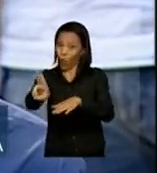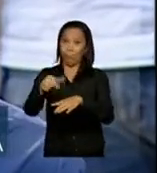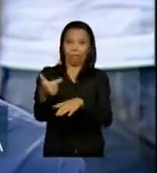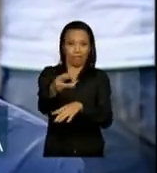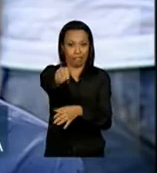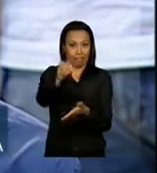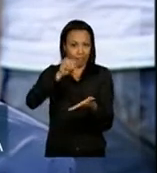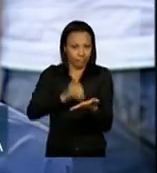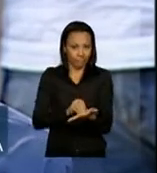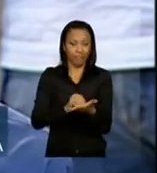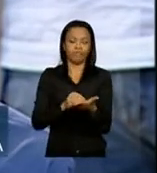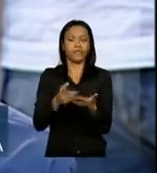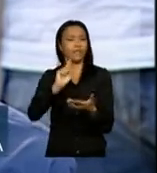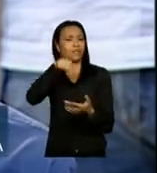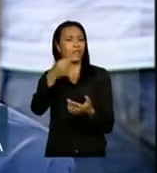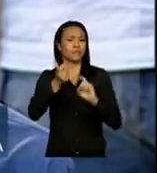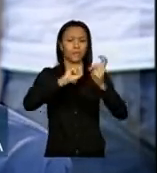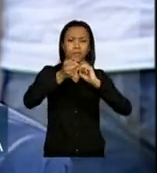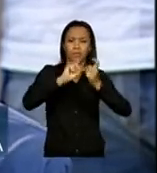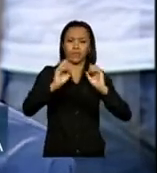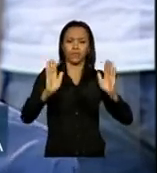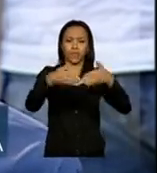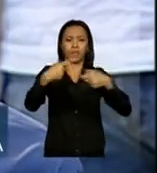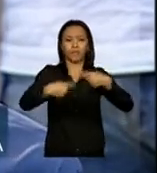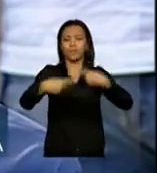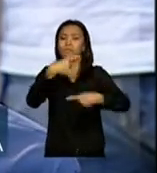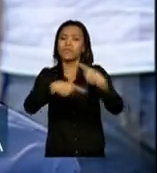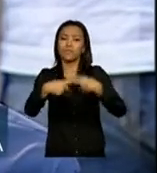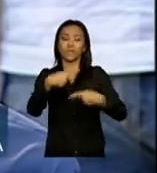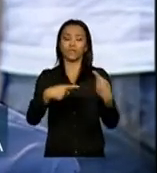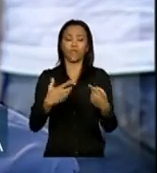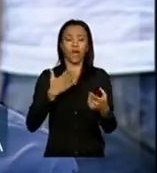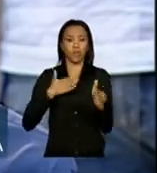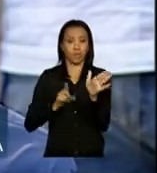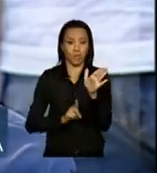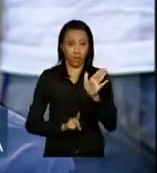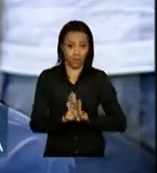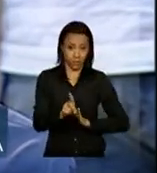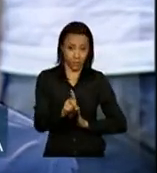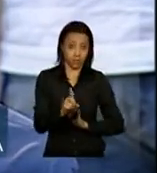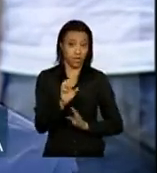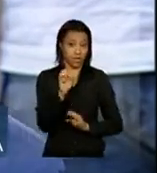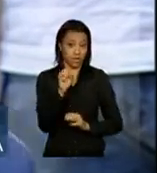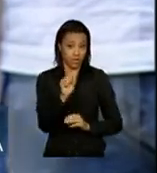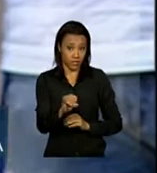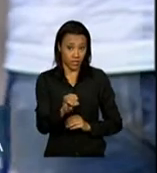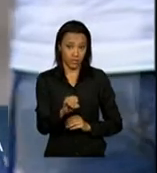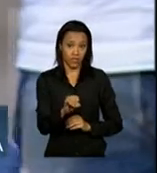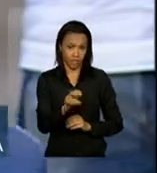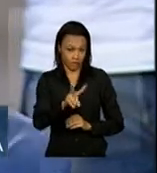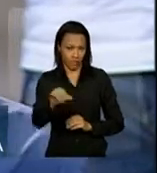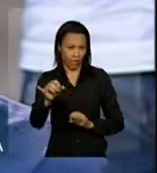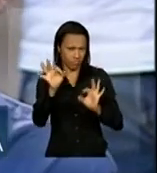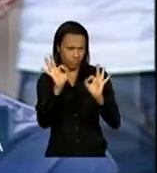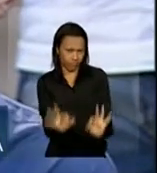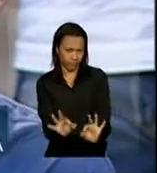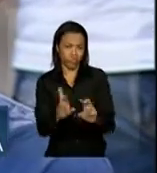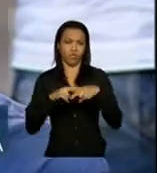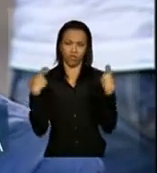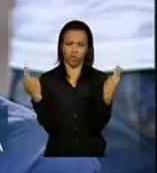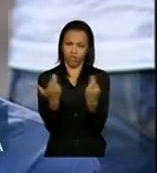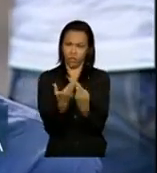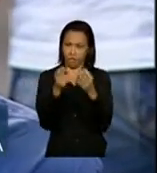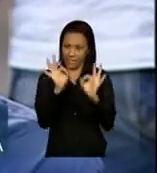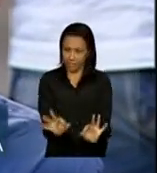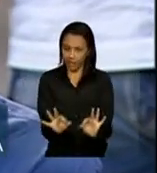tá a questão da condenação política que vai ser discutido agora em Janeiro a minha pergunta se vai ter algum se vai ter de fato essa reunião em